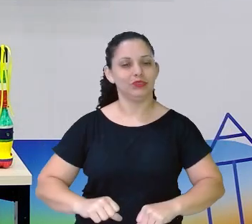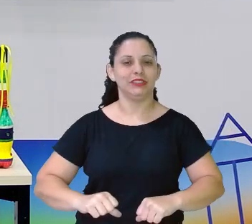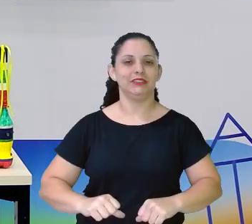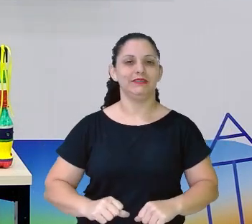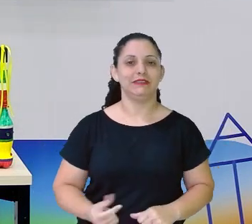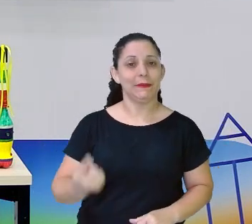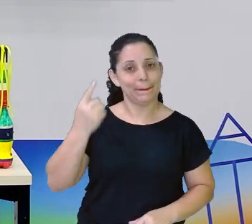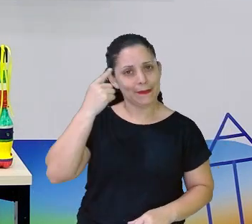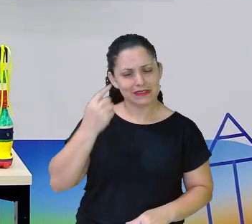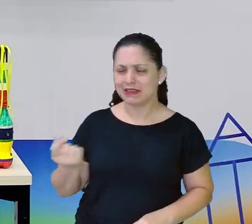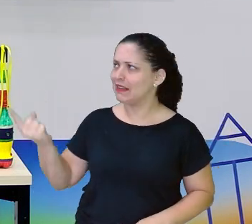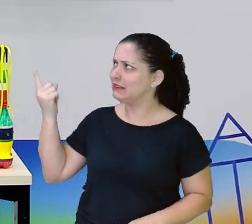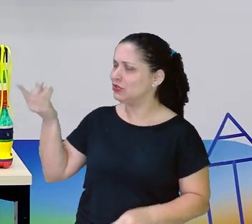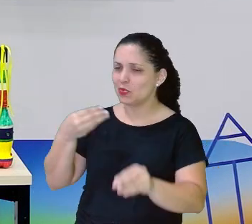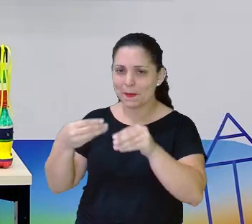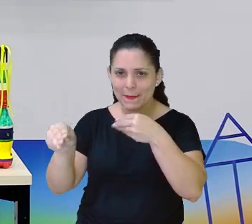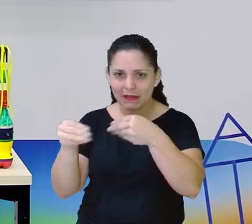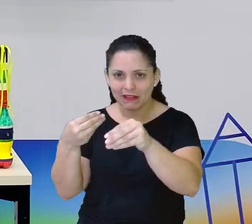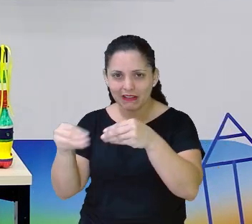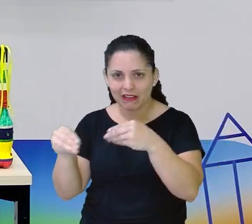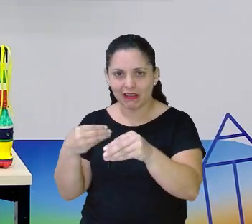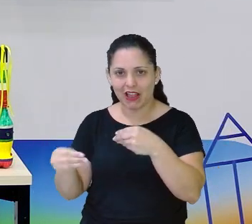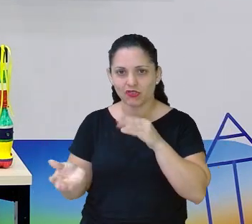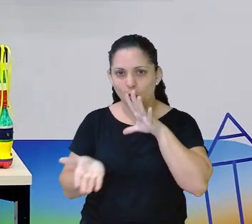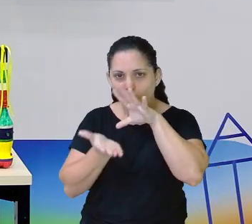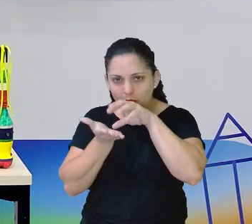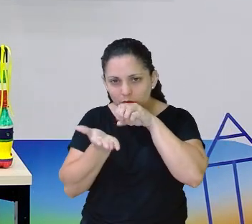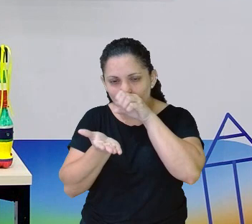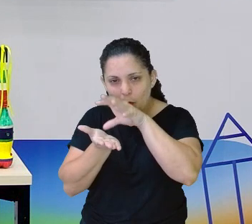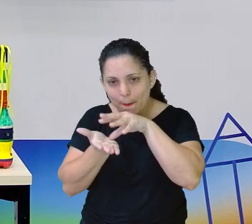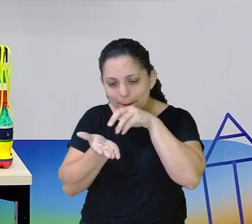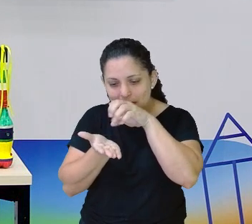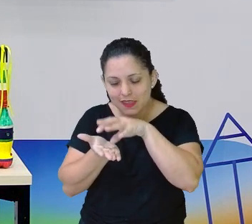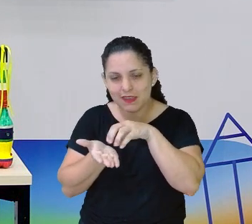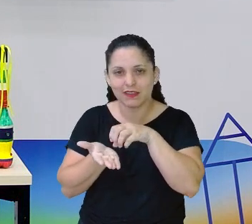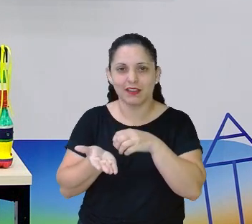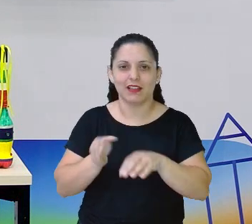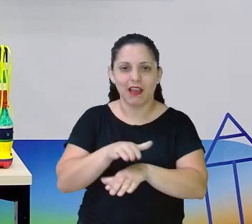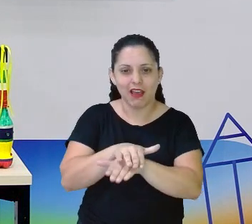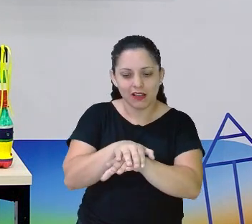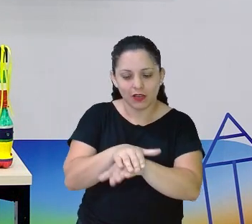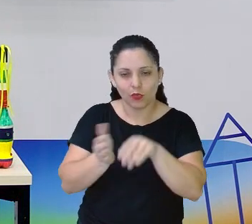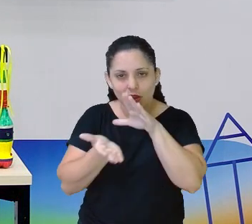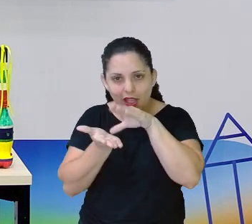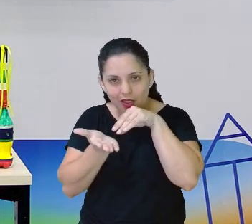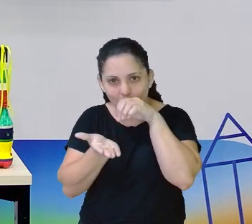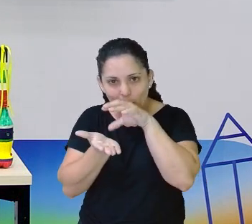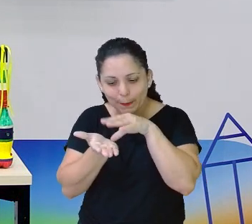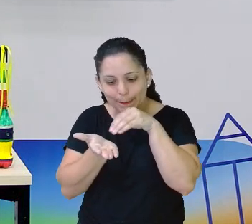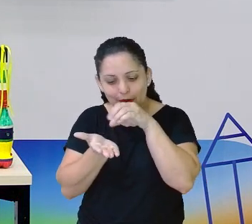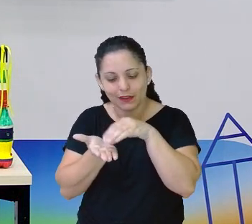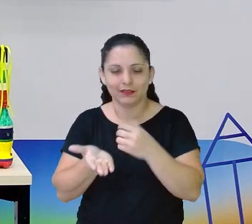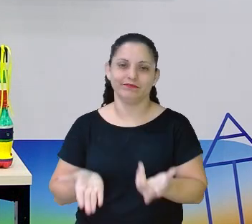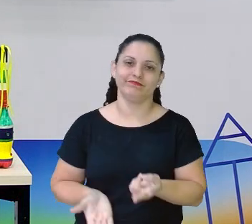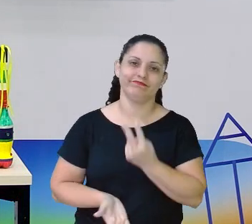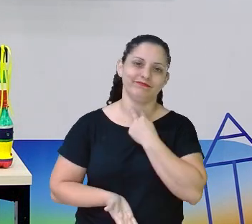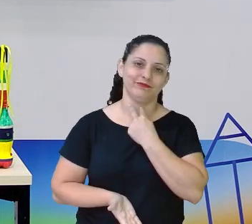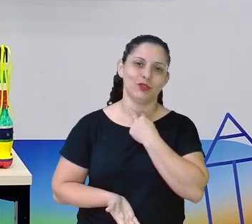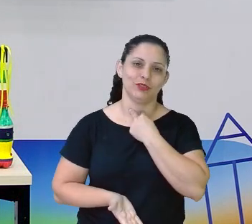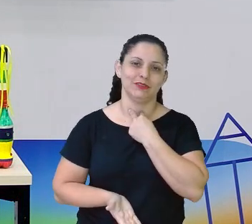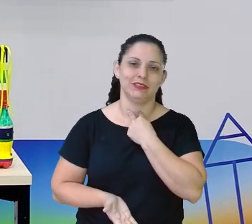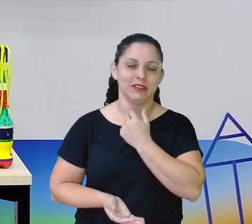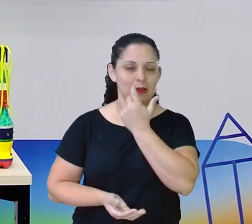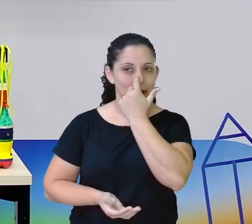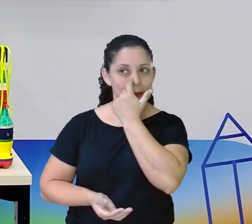pensar nesse resíduo, a gente tem que fazer o descarte correto, jogar o lixo no lixo. E aí eu estou percebendo que